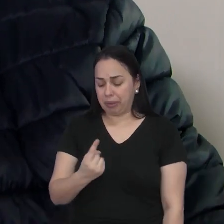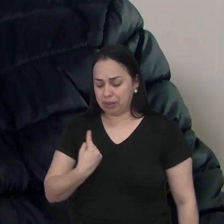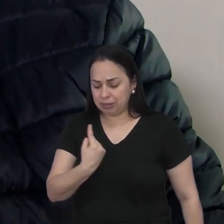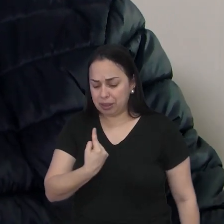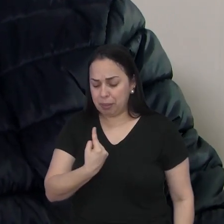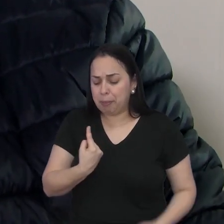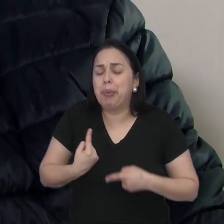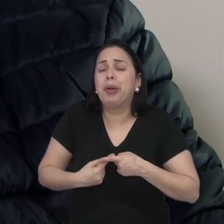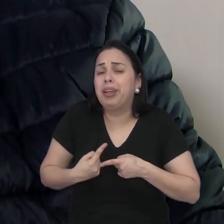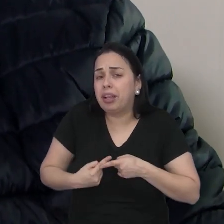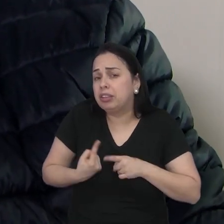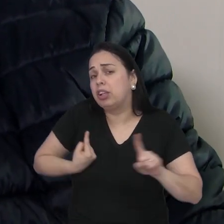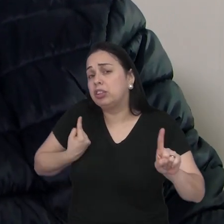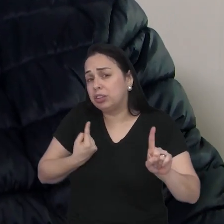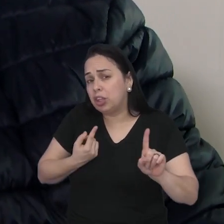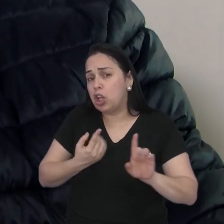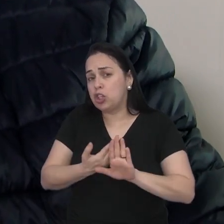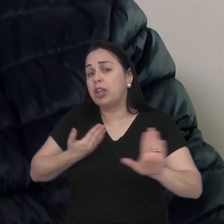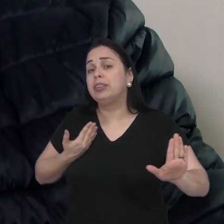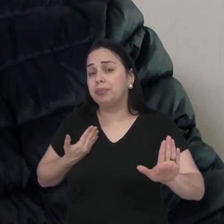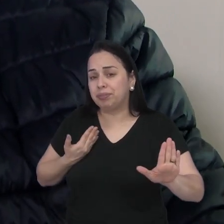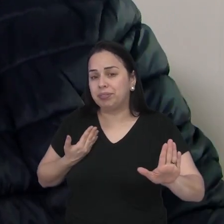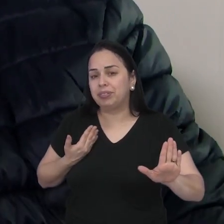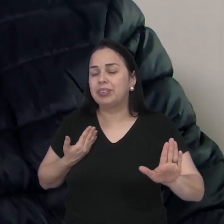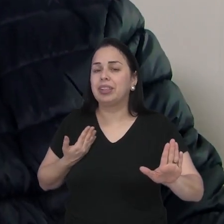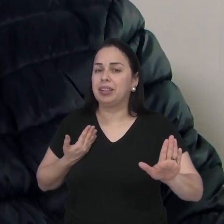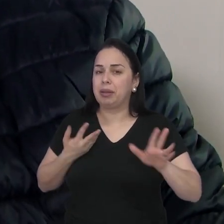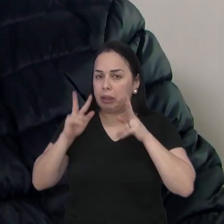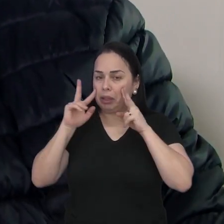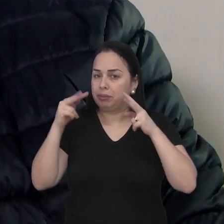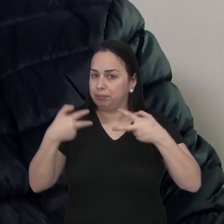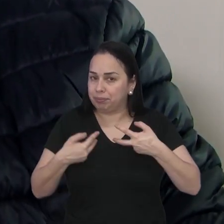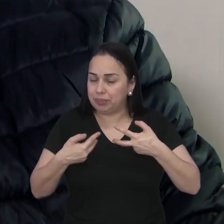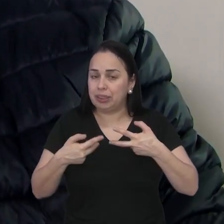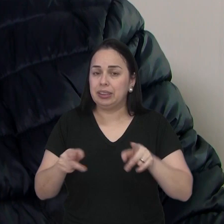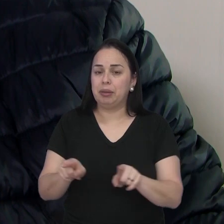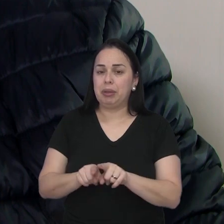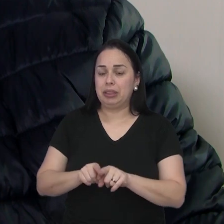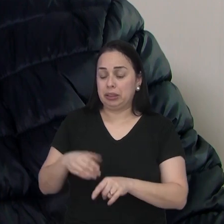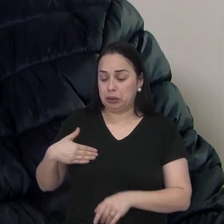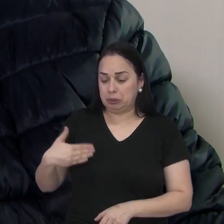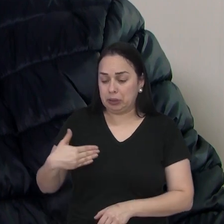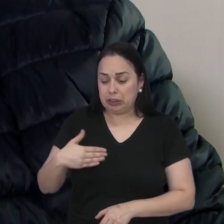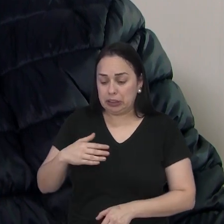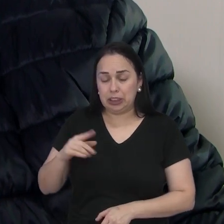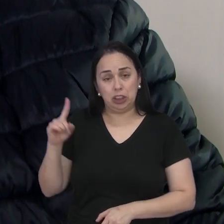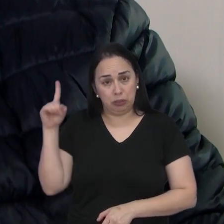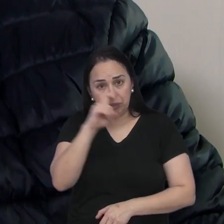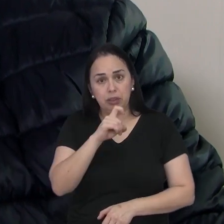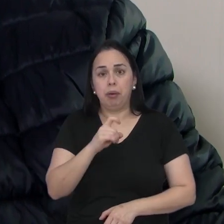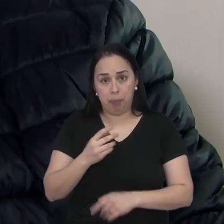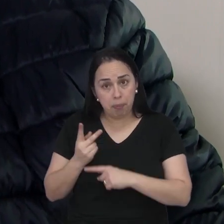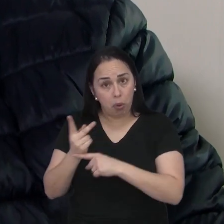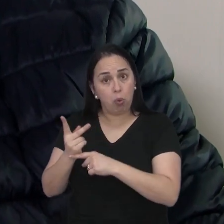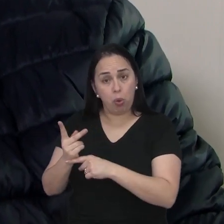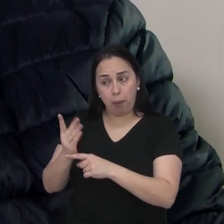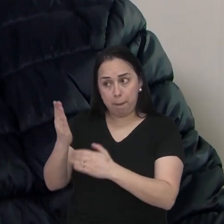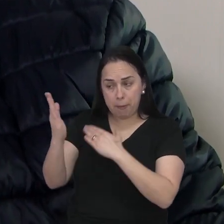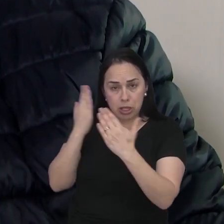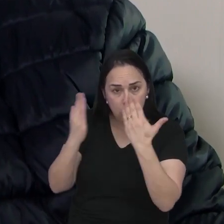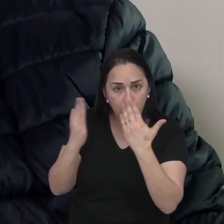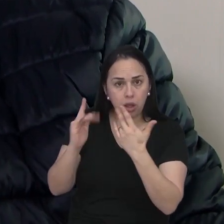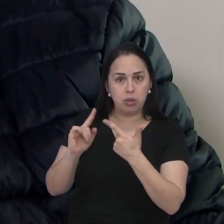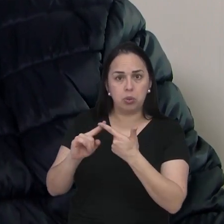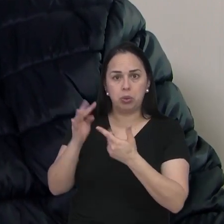Qual motivo está levando a isso? E, posteriormente, se a coisa começar a ficar um pouco mais complexa, procurar